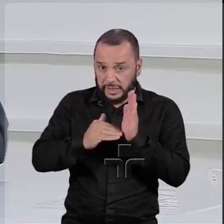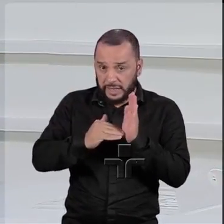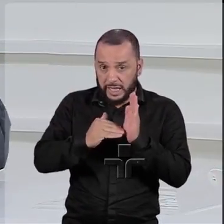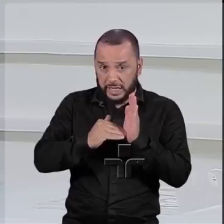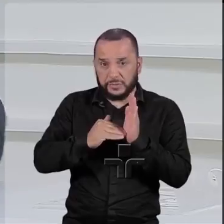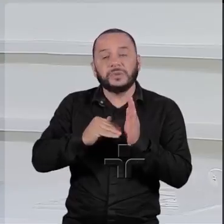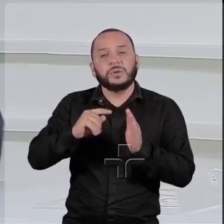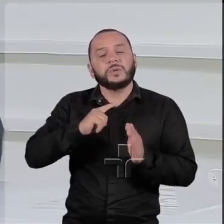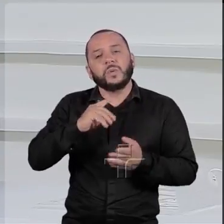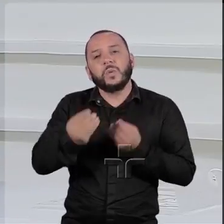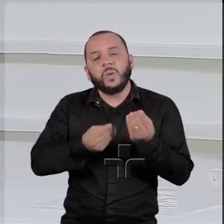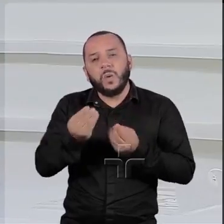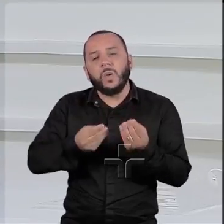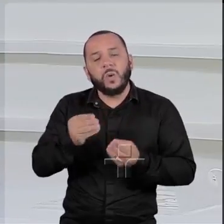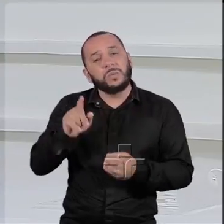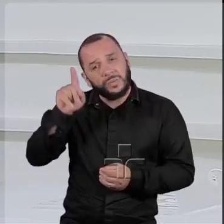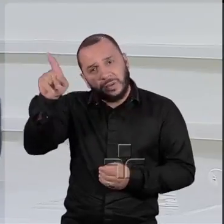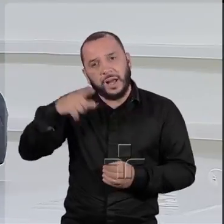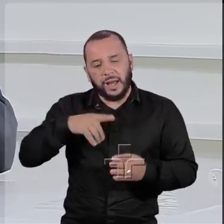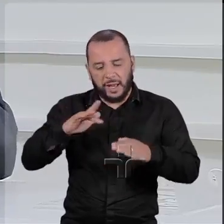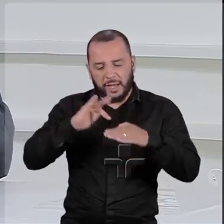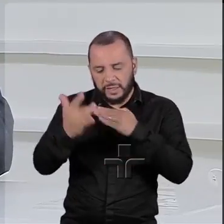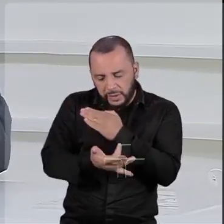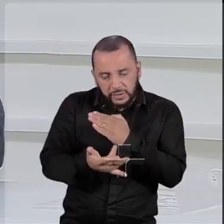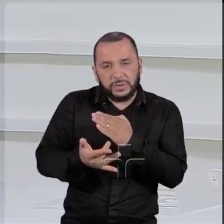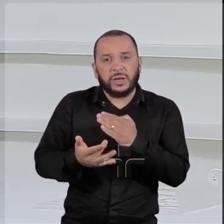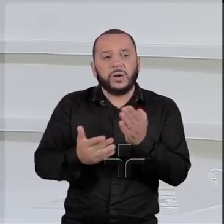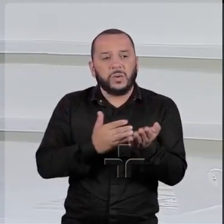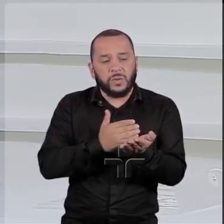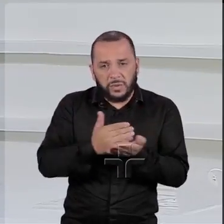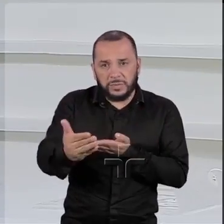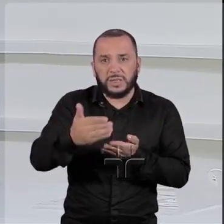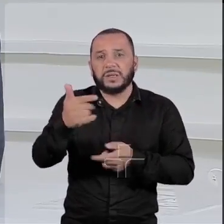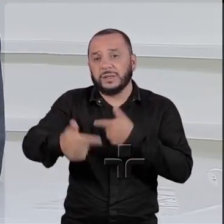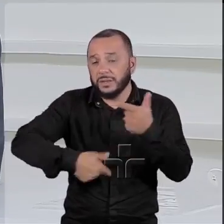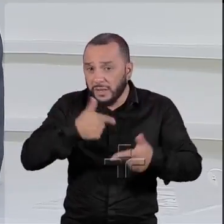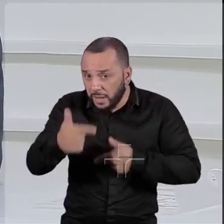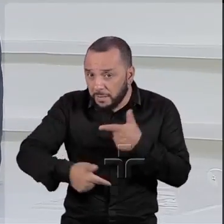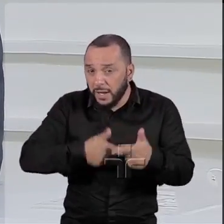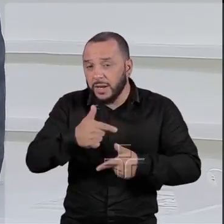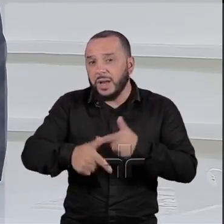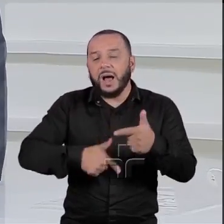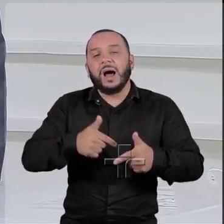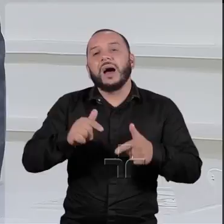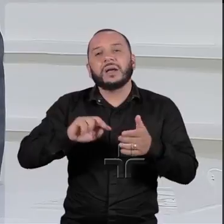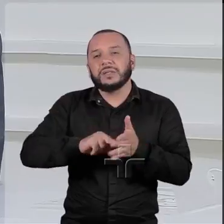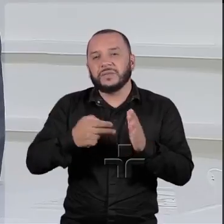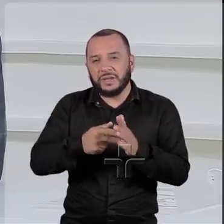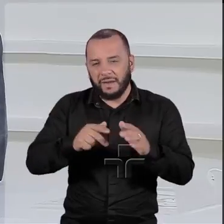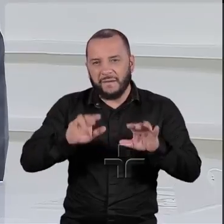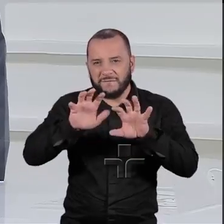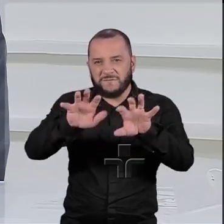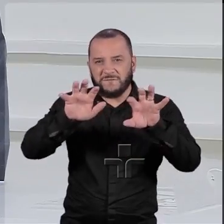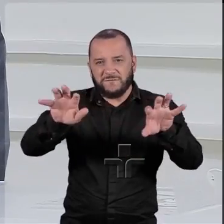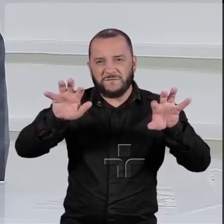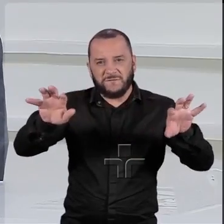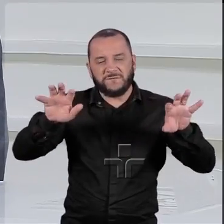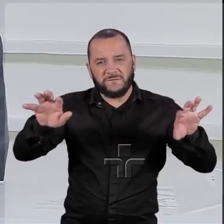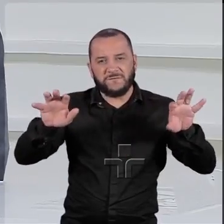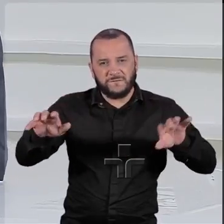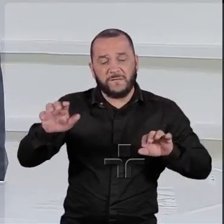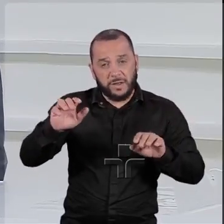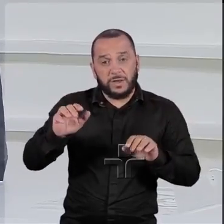redes sociais estão começando a trabalhar e mexendo, mudando a cabeça